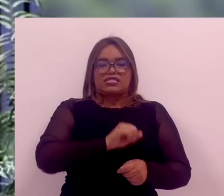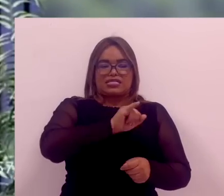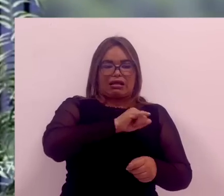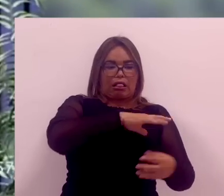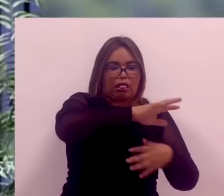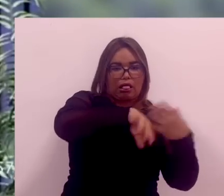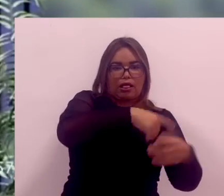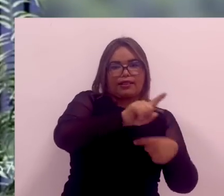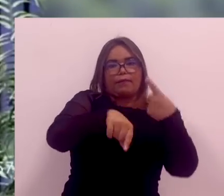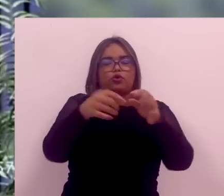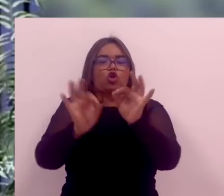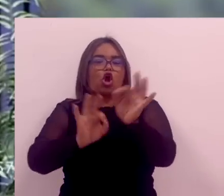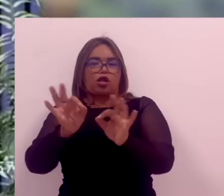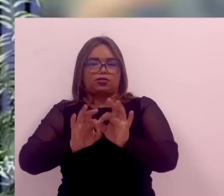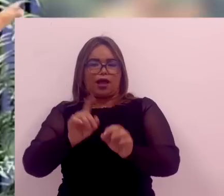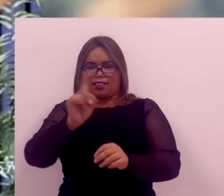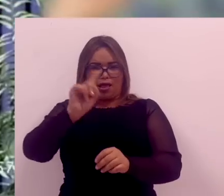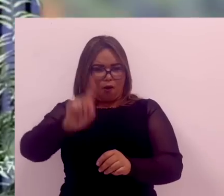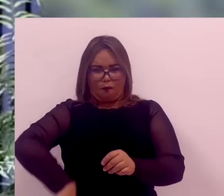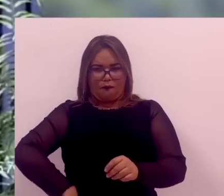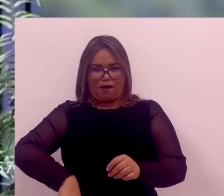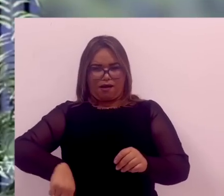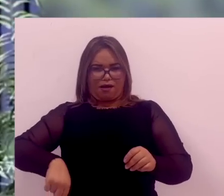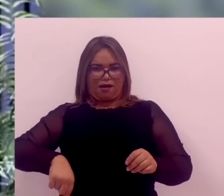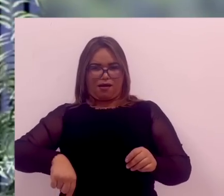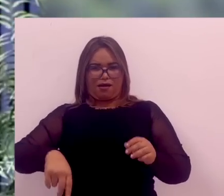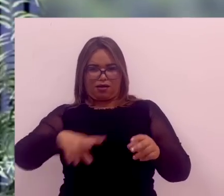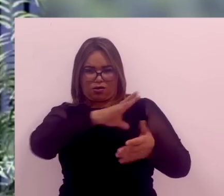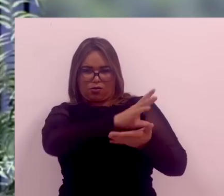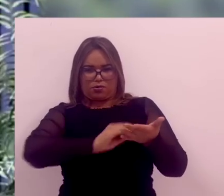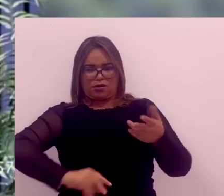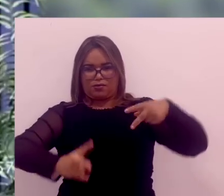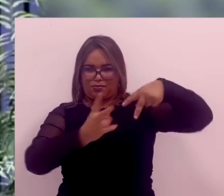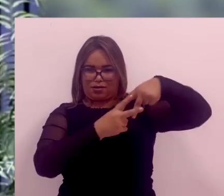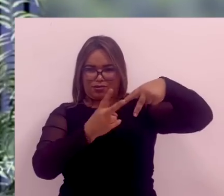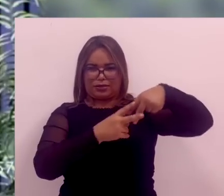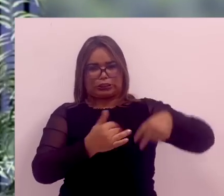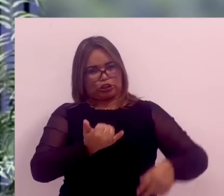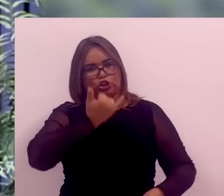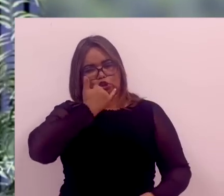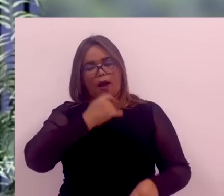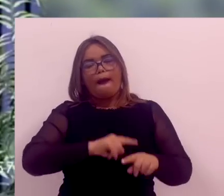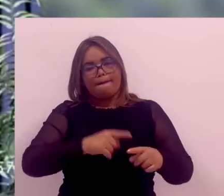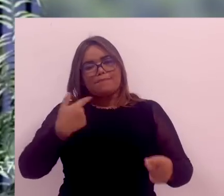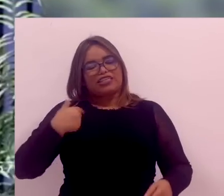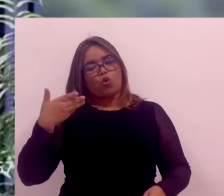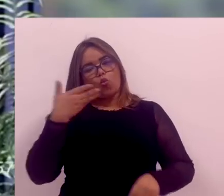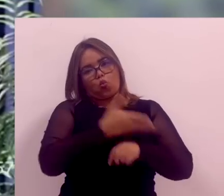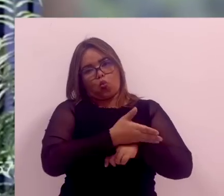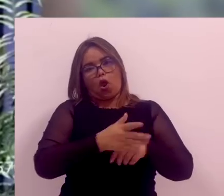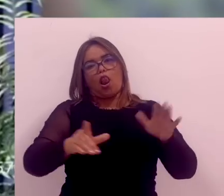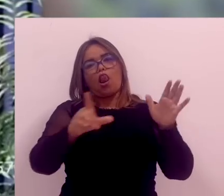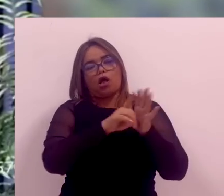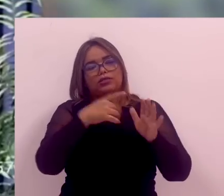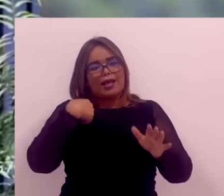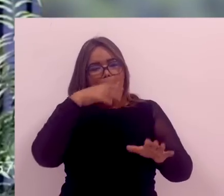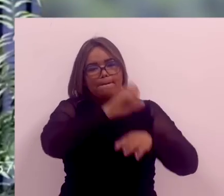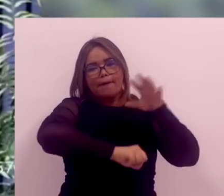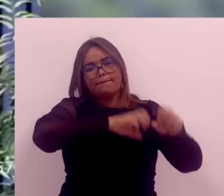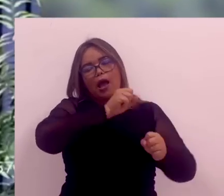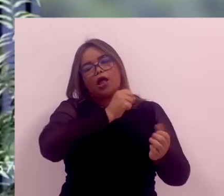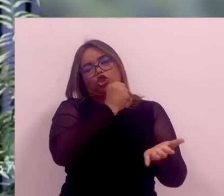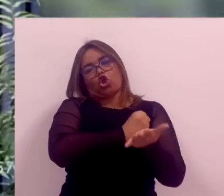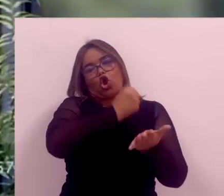caos não é um lema maçônico, eu vou dizer: me perdoe, mas eu estive na loja, eu mesmo fotografei